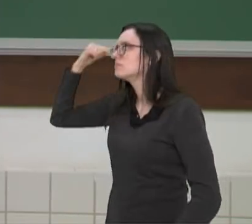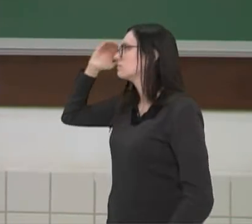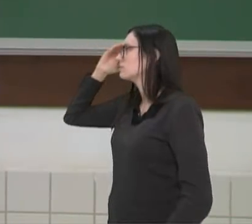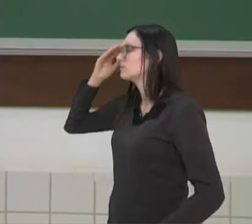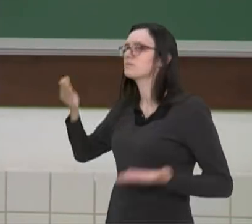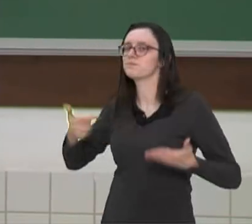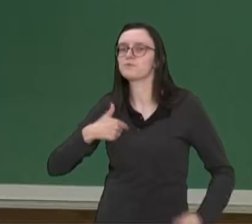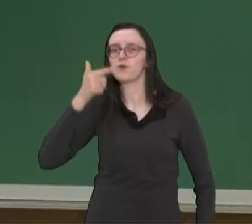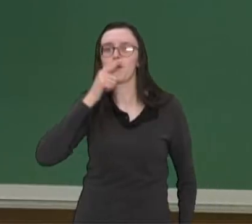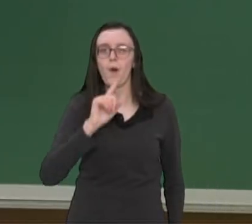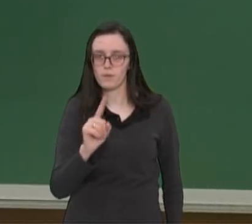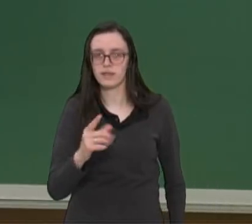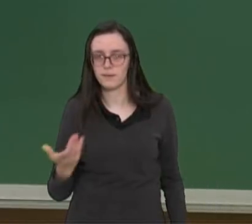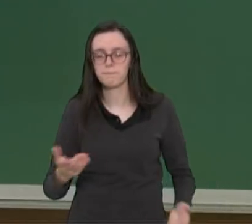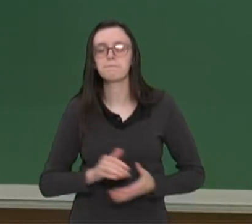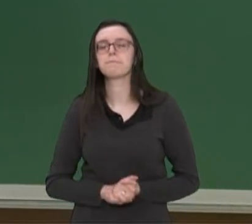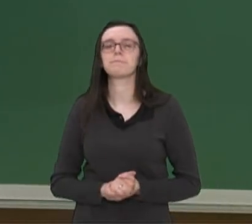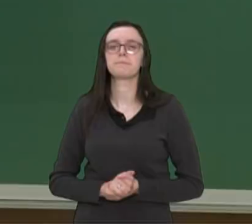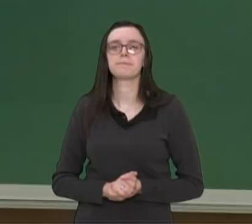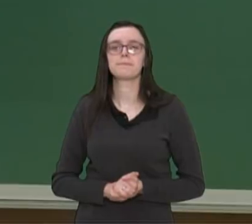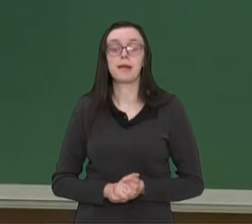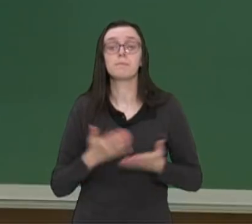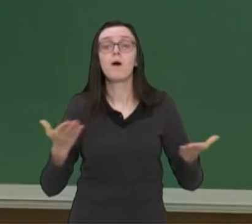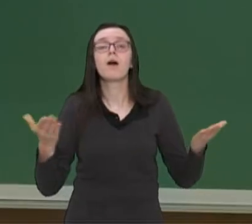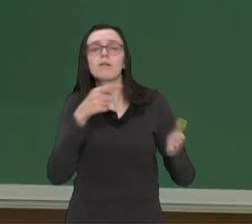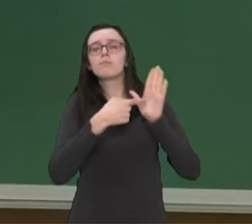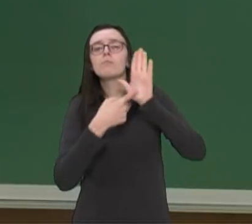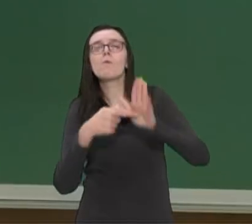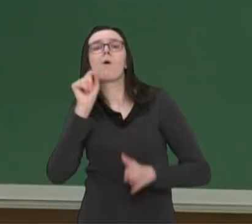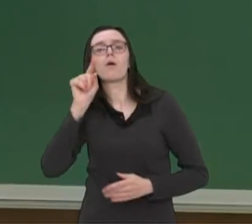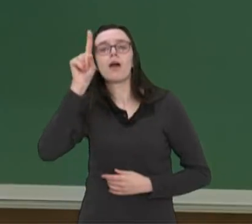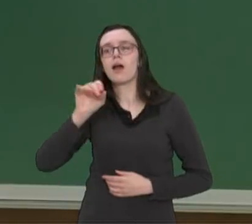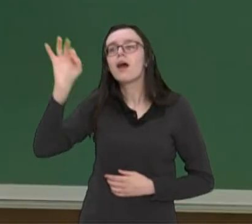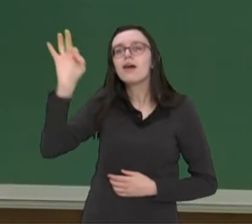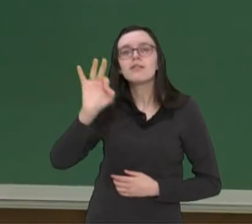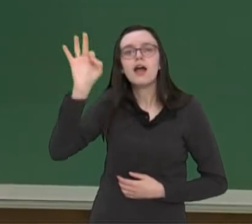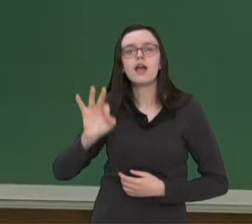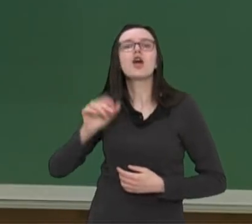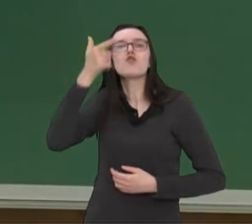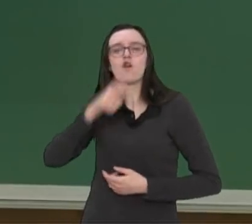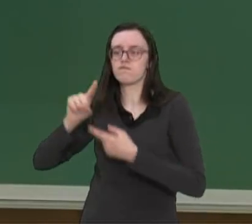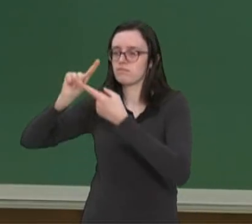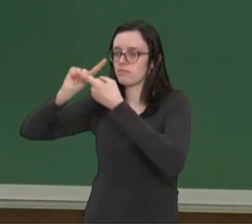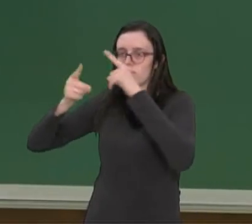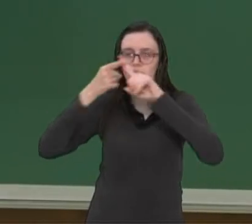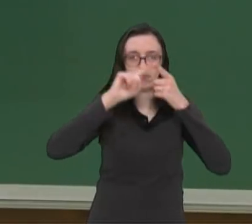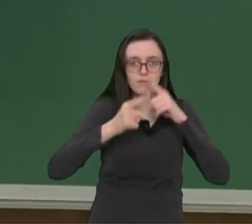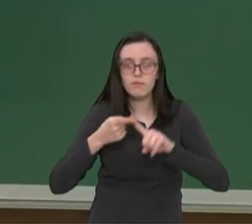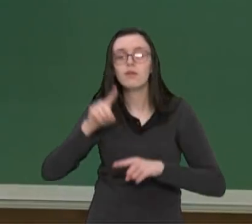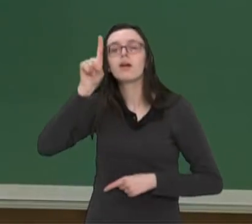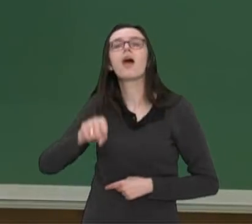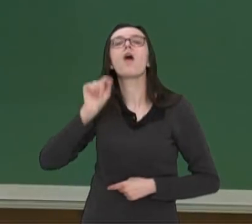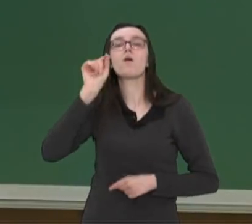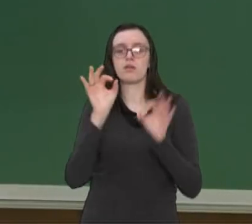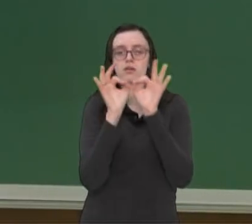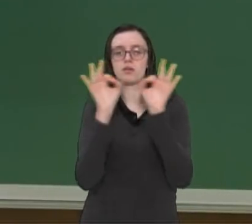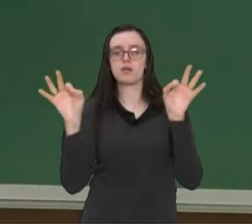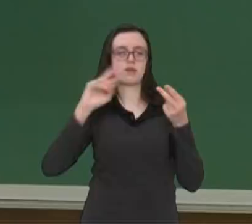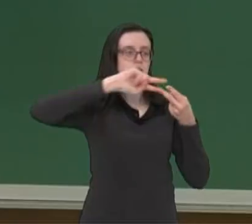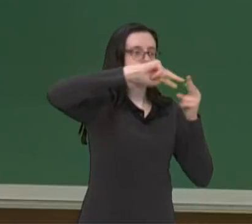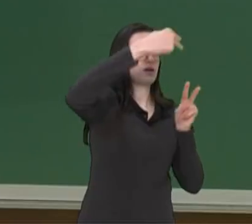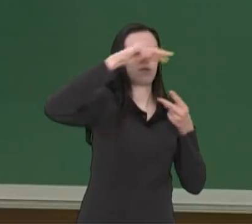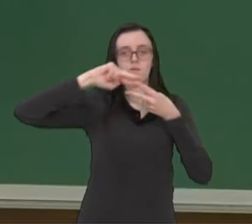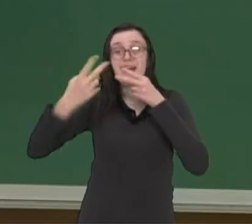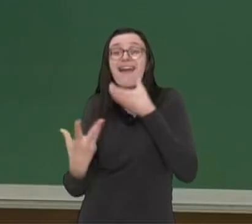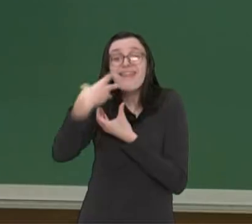tá? Então aqui, gente, tá dizendo aqui que a taxa de recombinação, ela pode ser considerada a distância entre dois genes